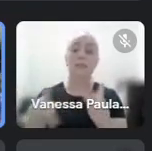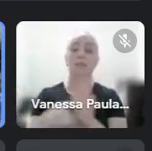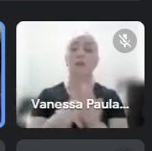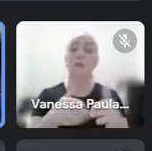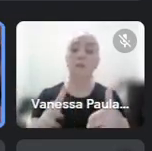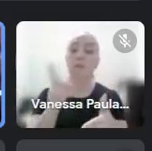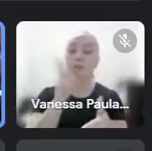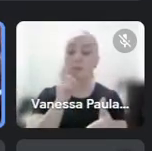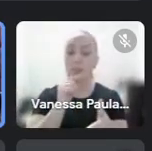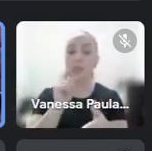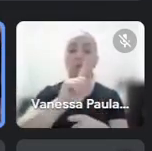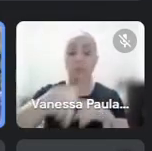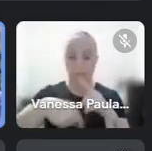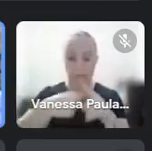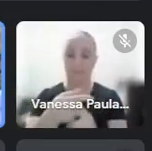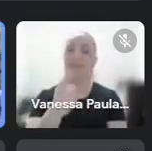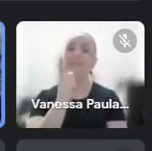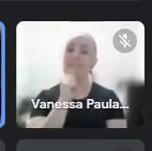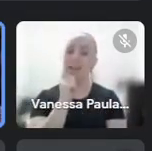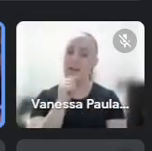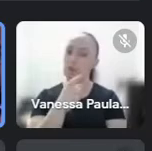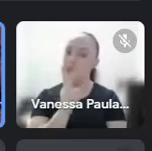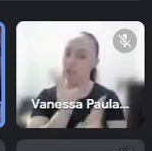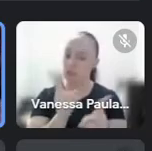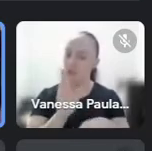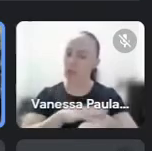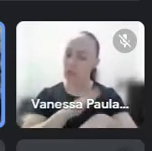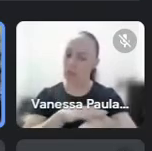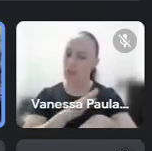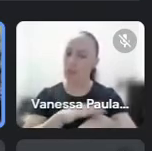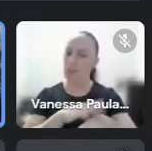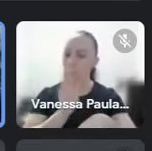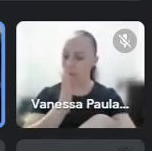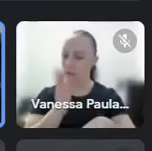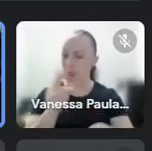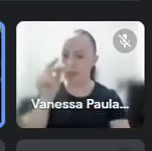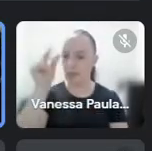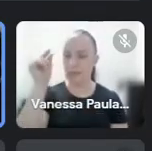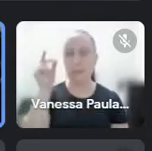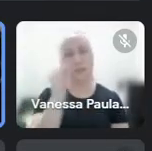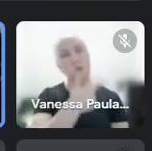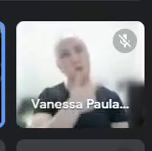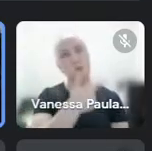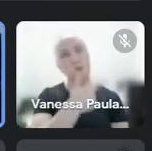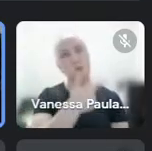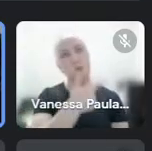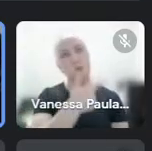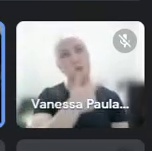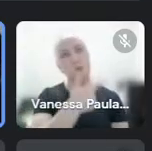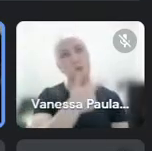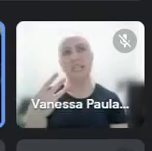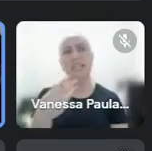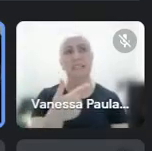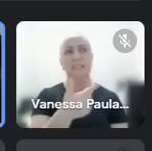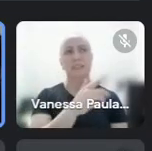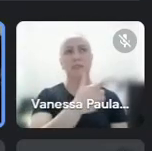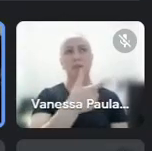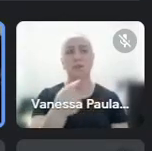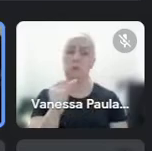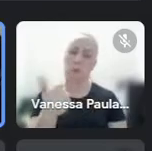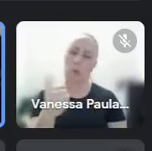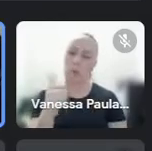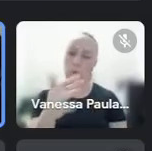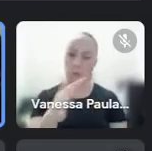É muito importante a gente falar. Isso aqui faz um tempo já, né? Isso aí é 2013, 2011, pode passar.